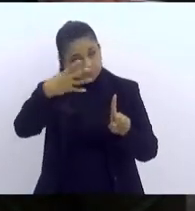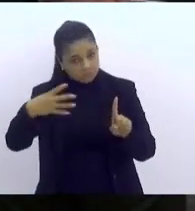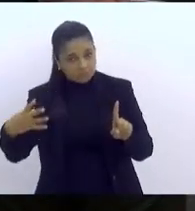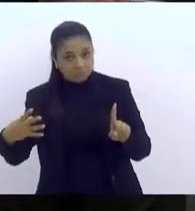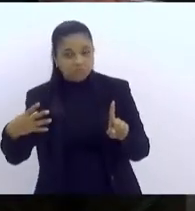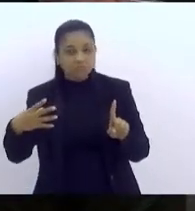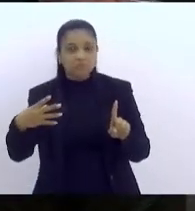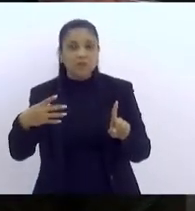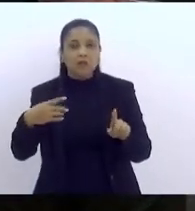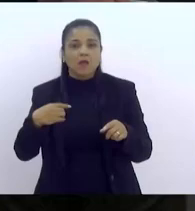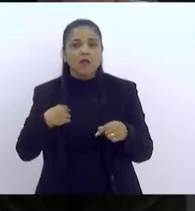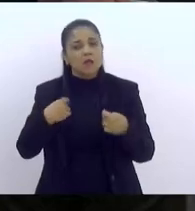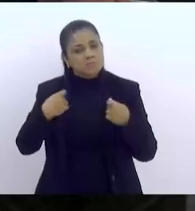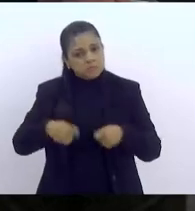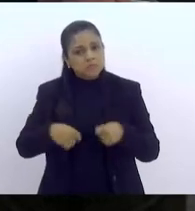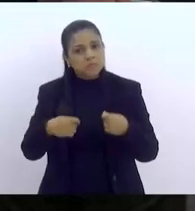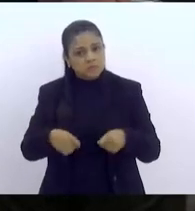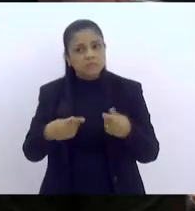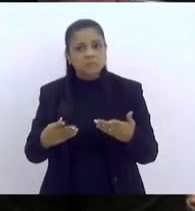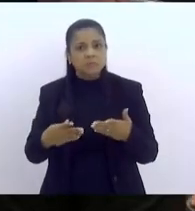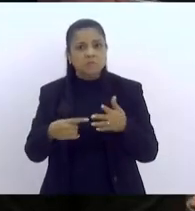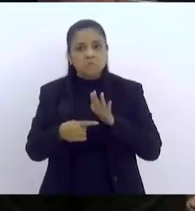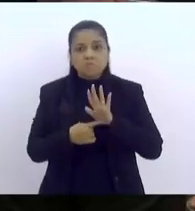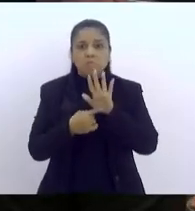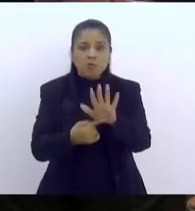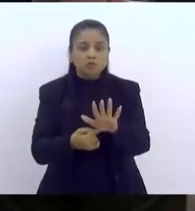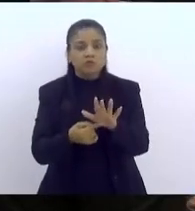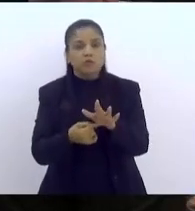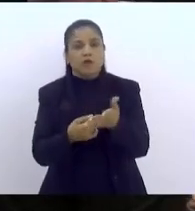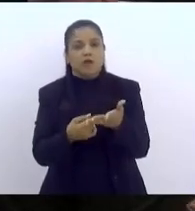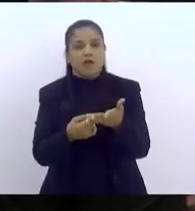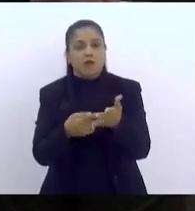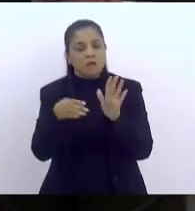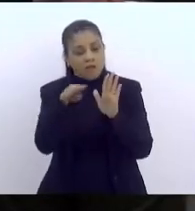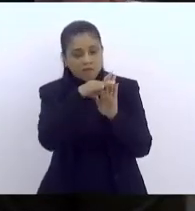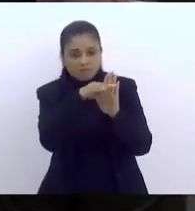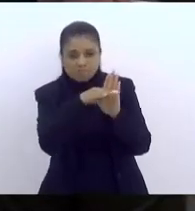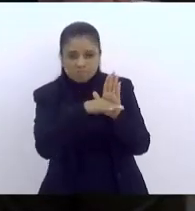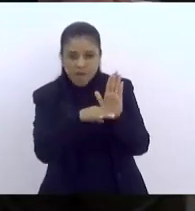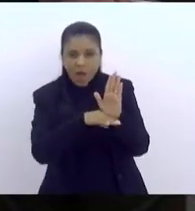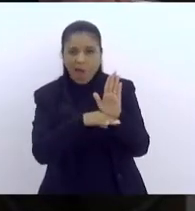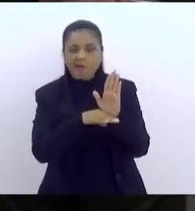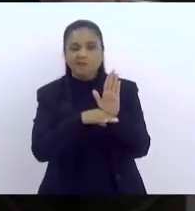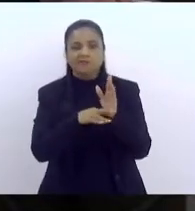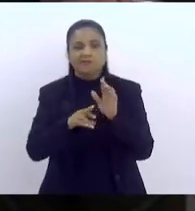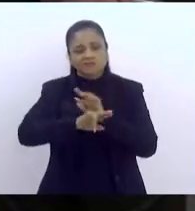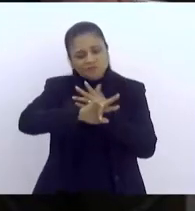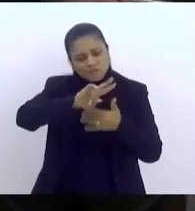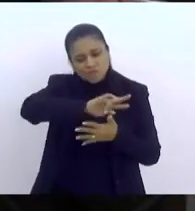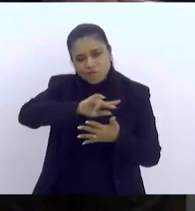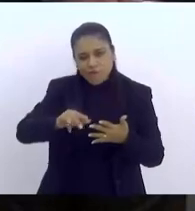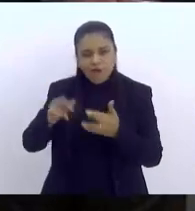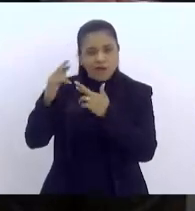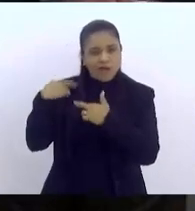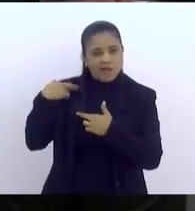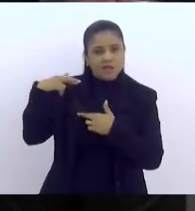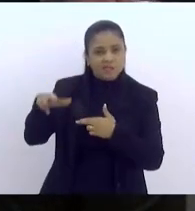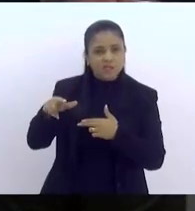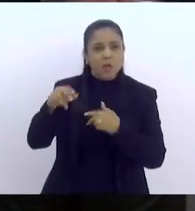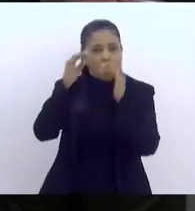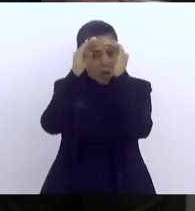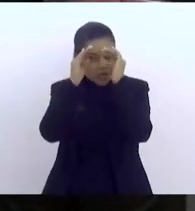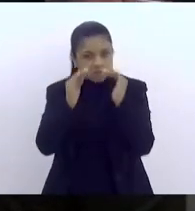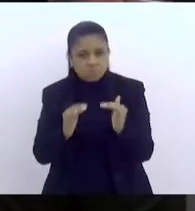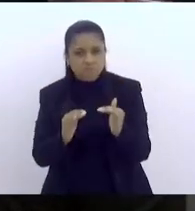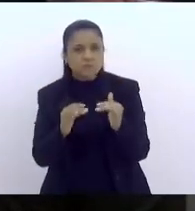desfazer essa confusão de fundo também para não deixar a pauta das diversas religiosidades e do respeito a todas as